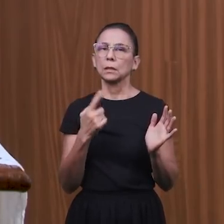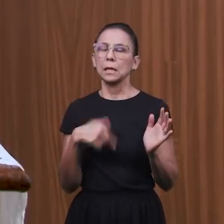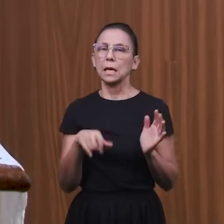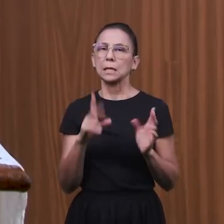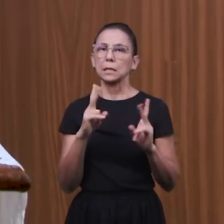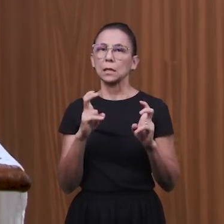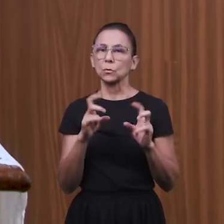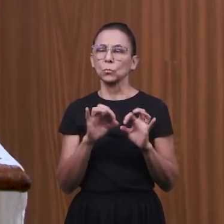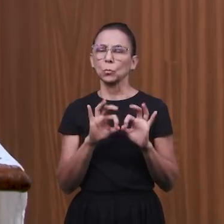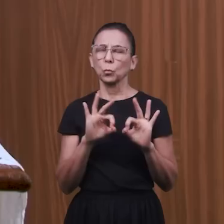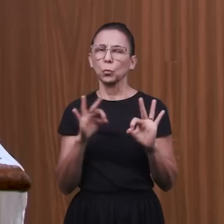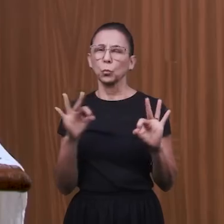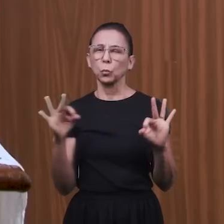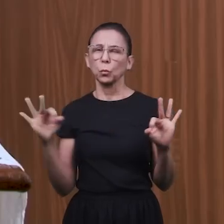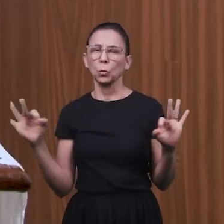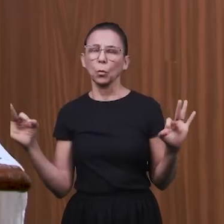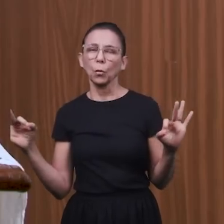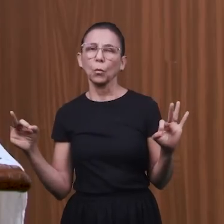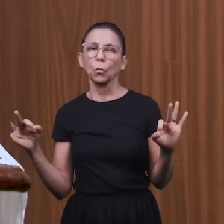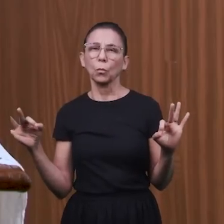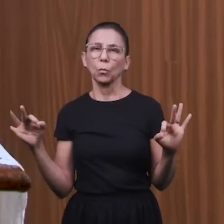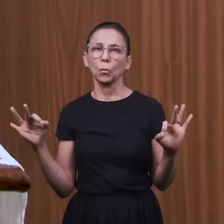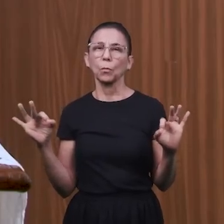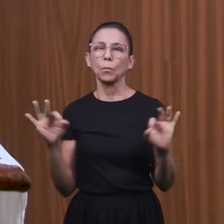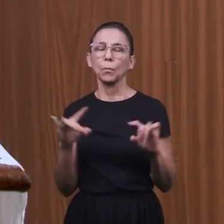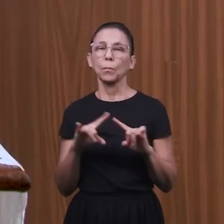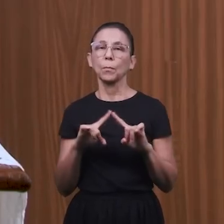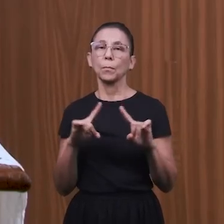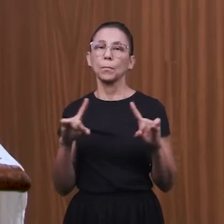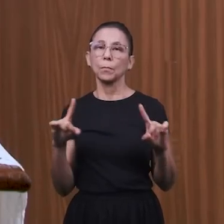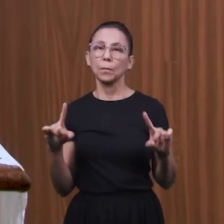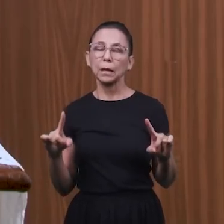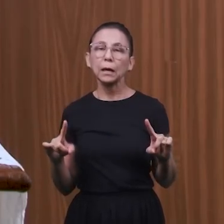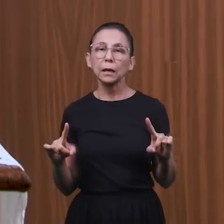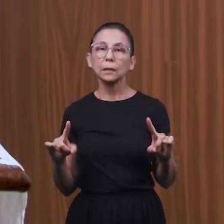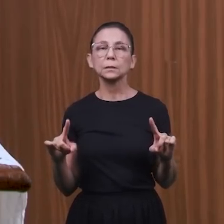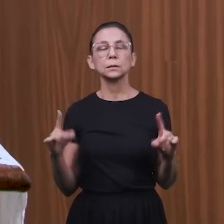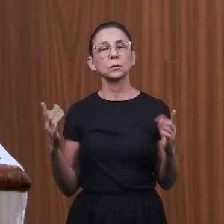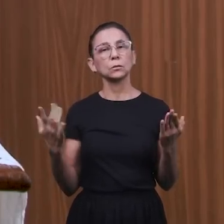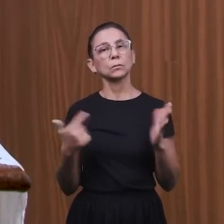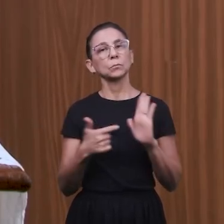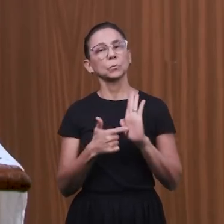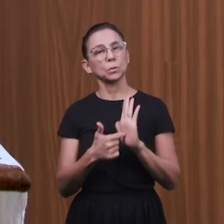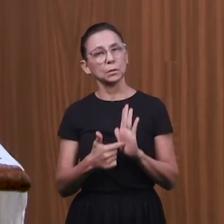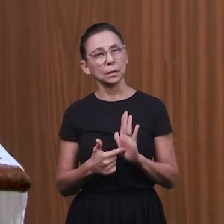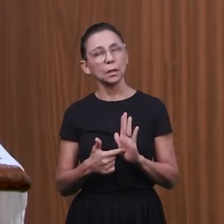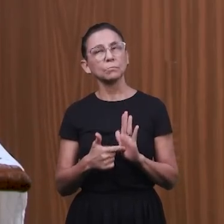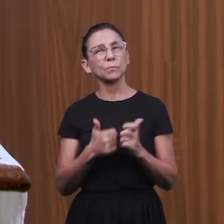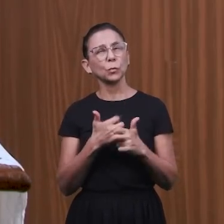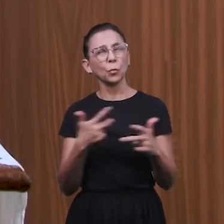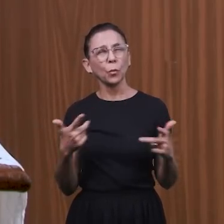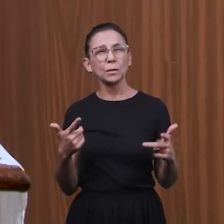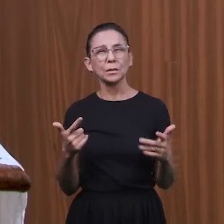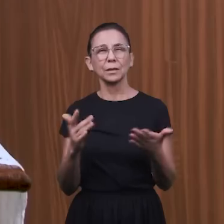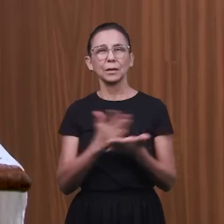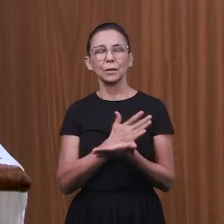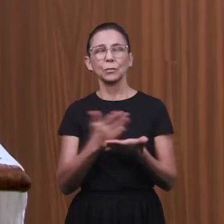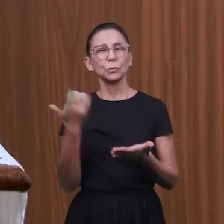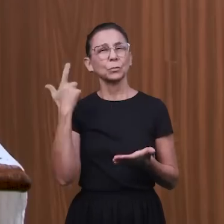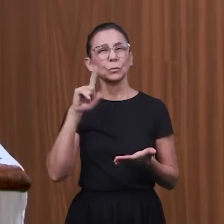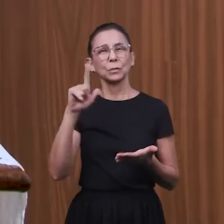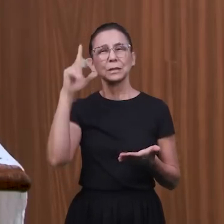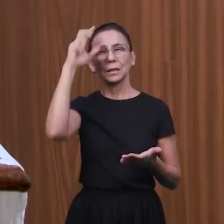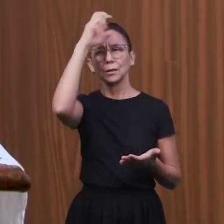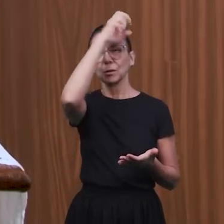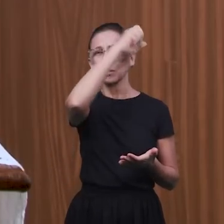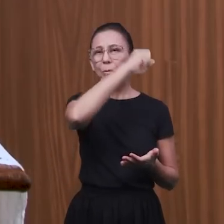ele é muito extenso, mas apenas de trazer à luz aquilo que muitos não conseguem compreender, conforme disse